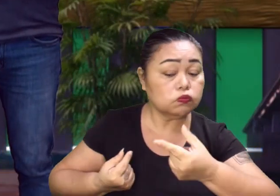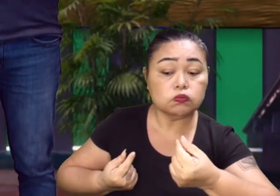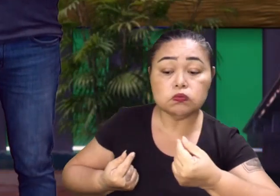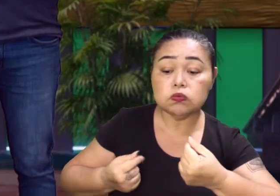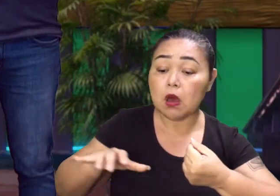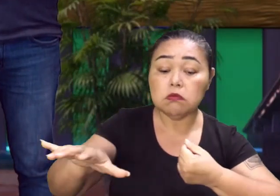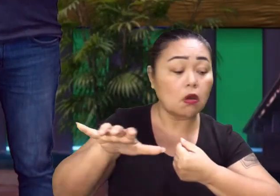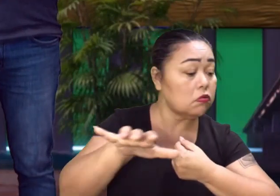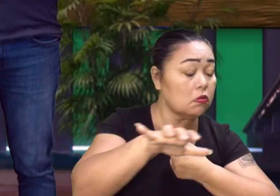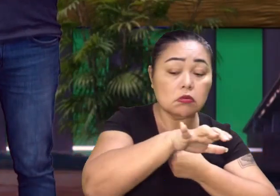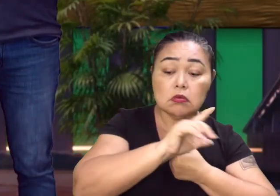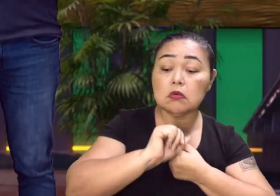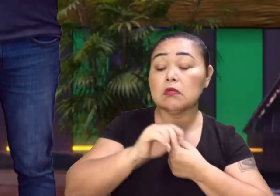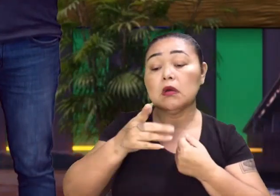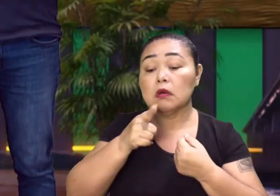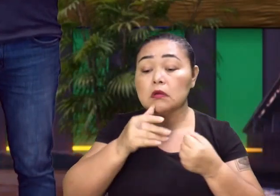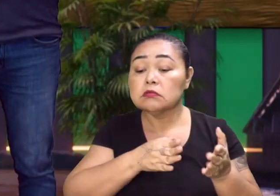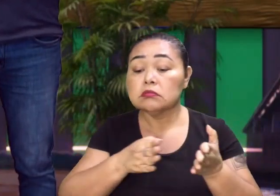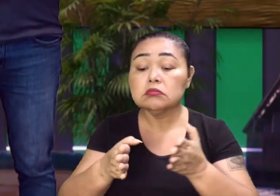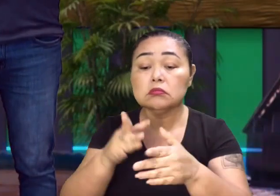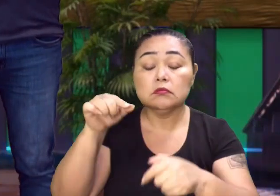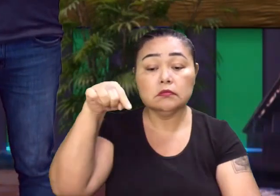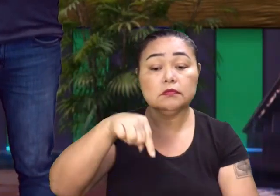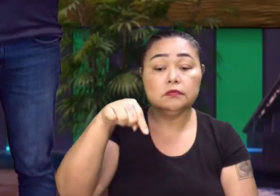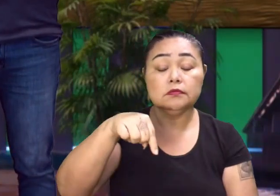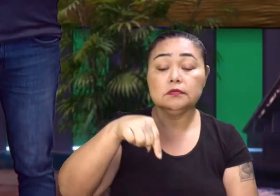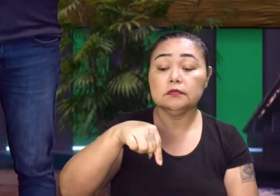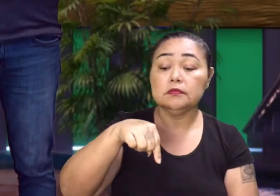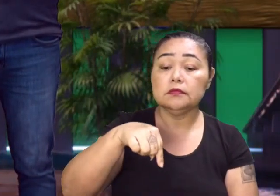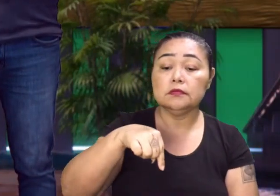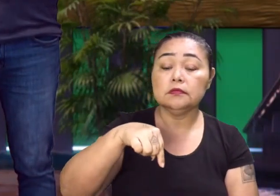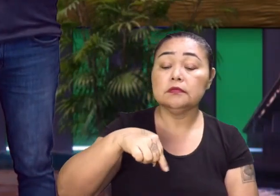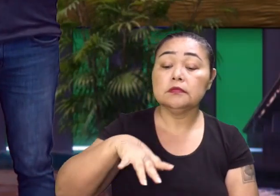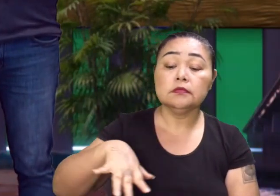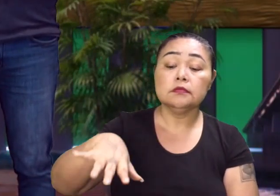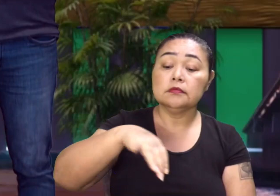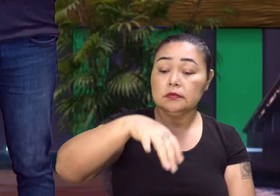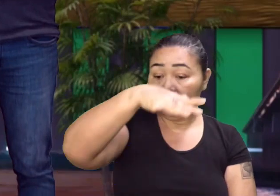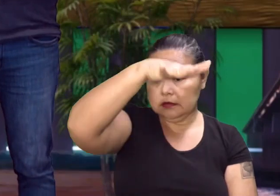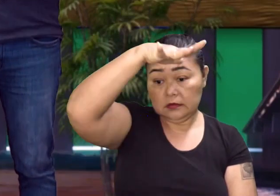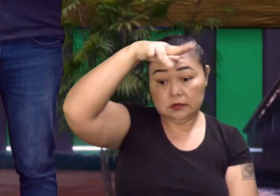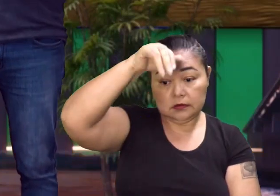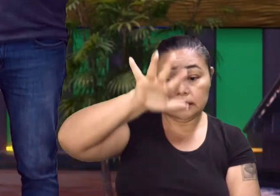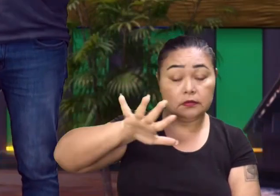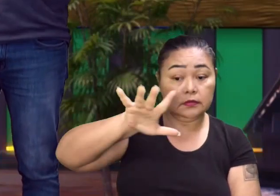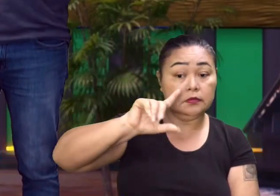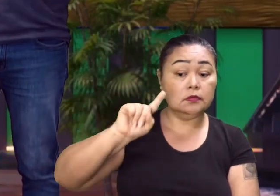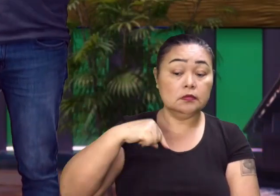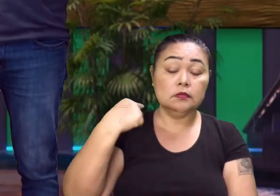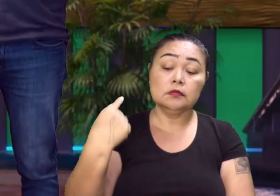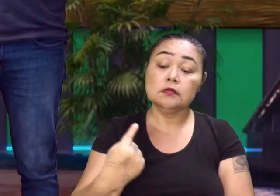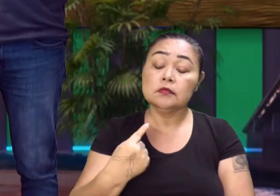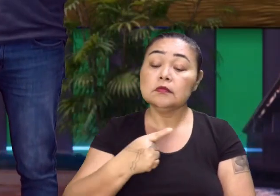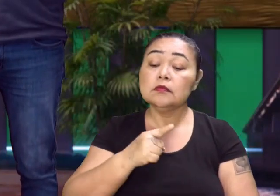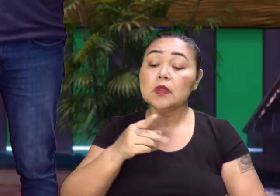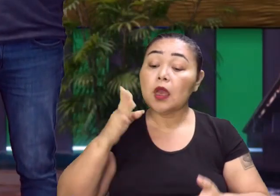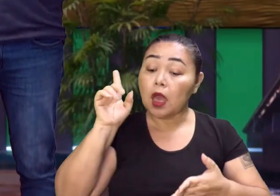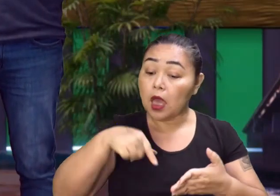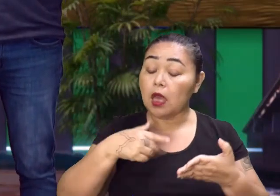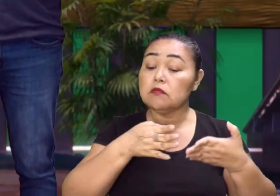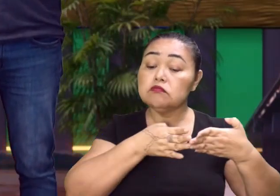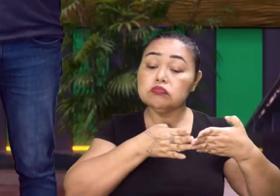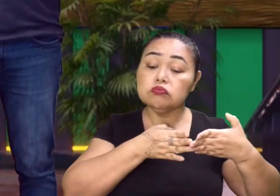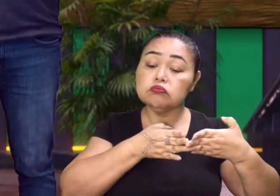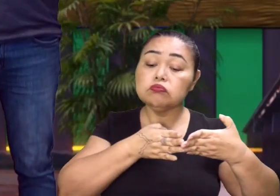das regiões passam por esses rios. Aqui, principalmente na região amazônica, a nossa hidrovia é muito importante,